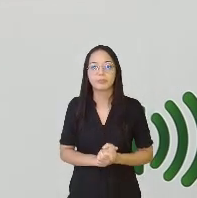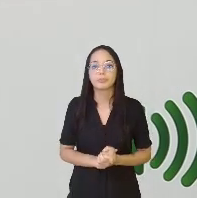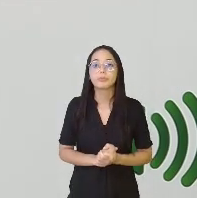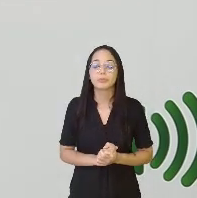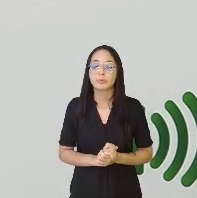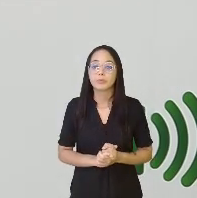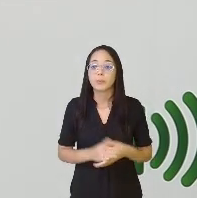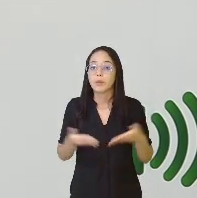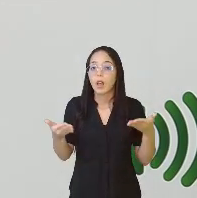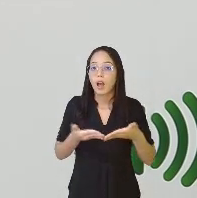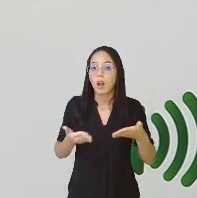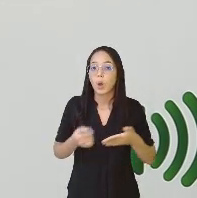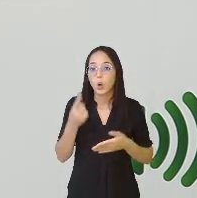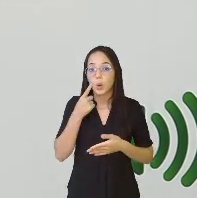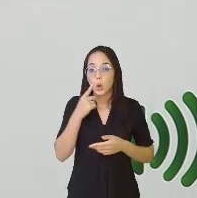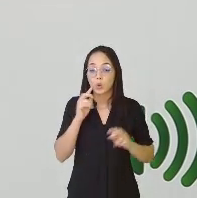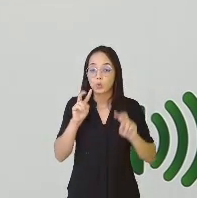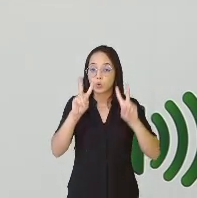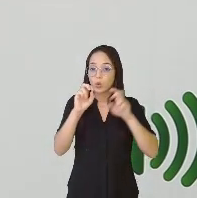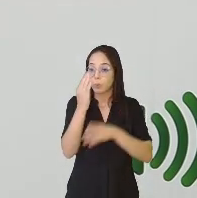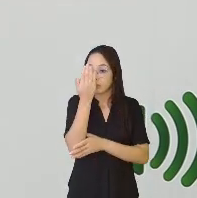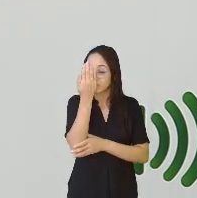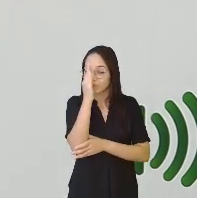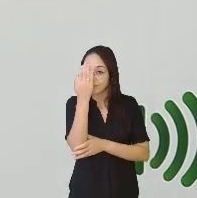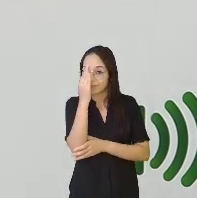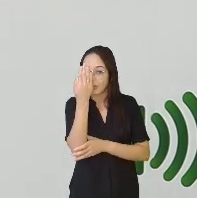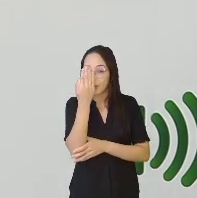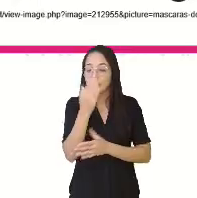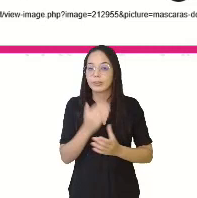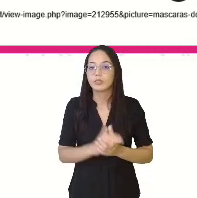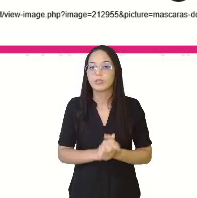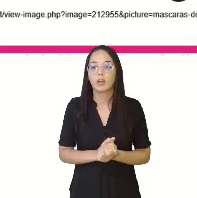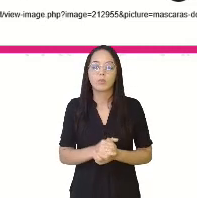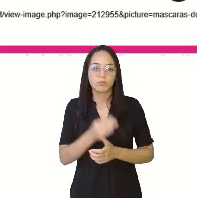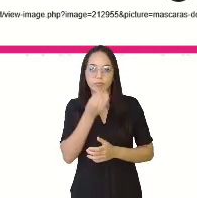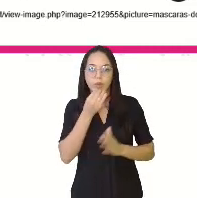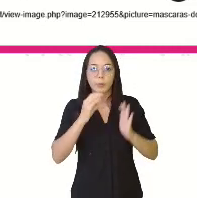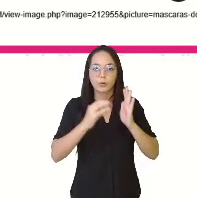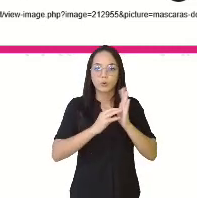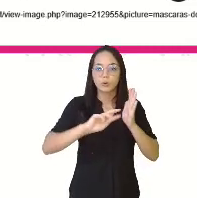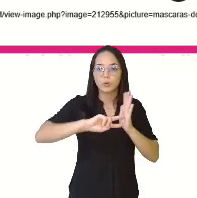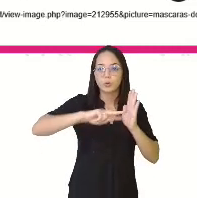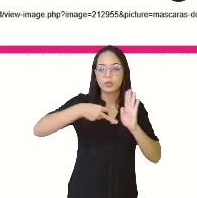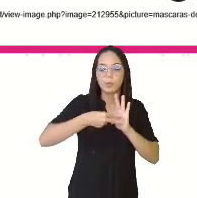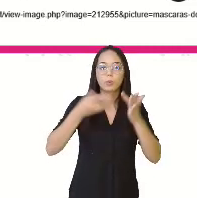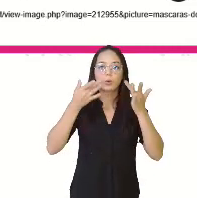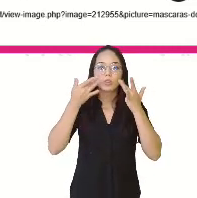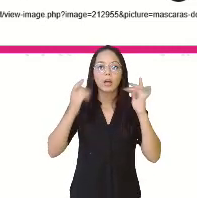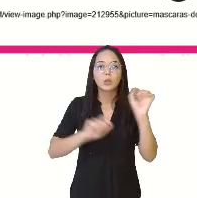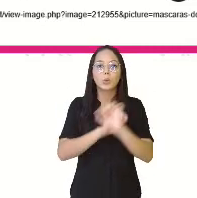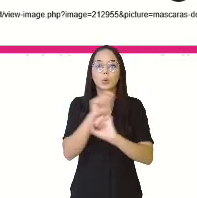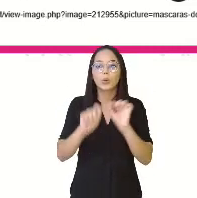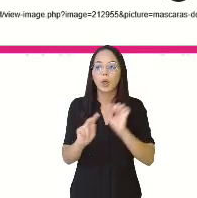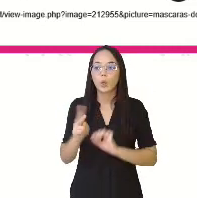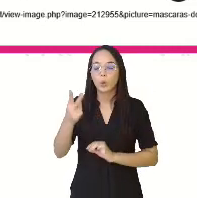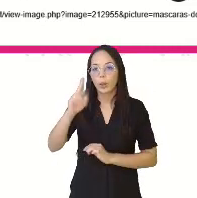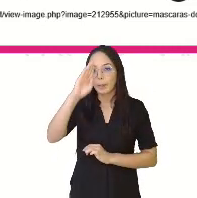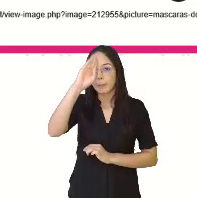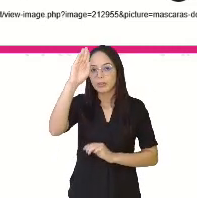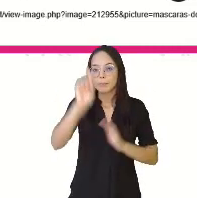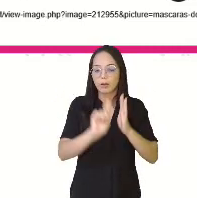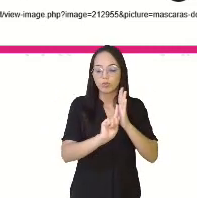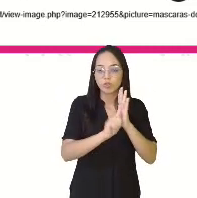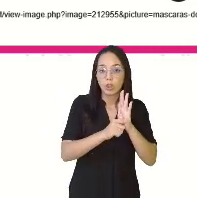sim, vamos ver a questão das máscaras, vai prestando atenção aí. O símbolo do teatro é uma alusão aos dois principais gêneros da época,